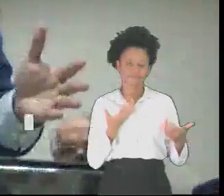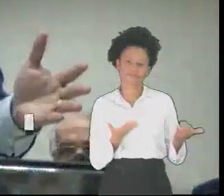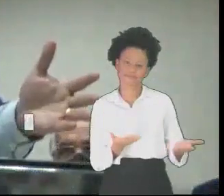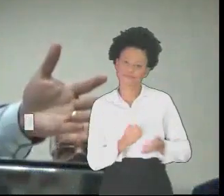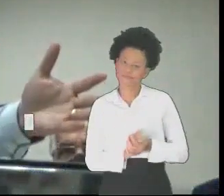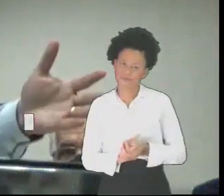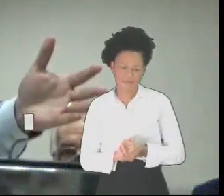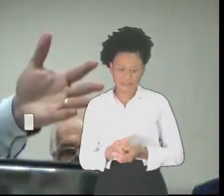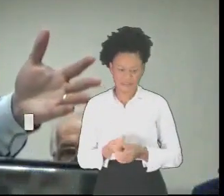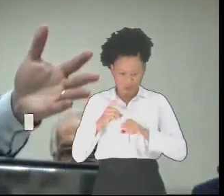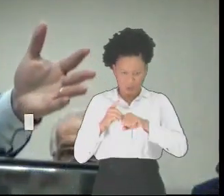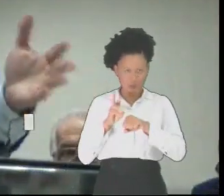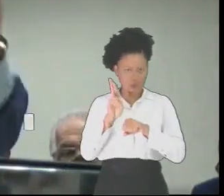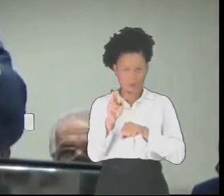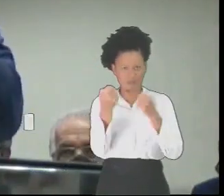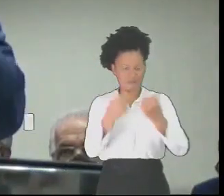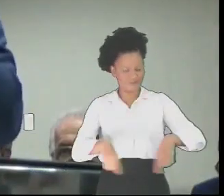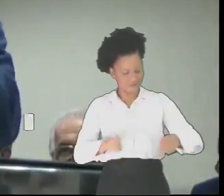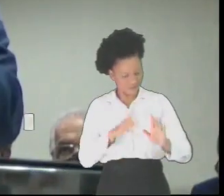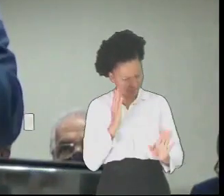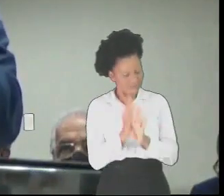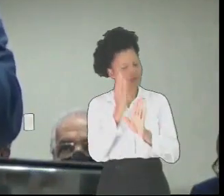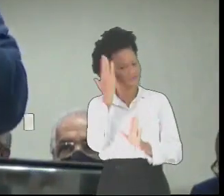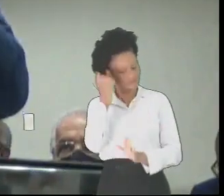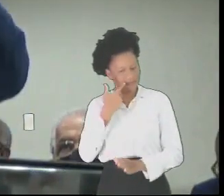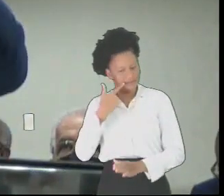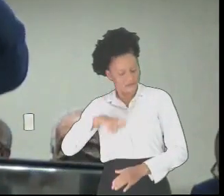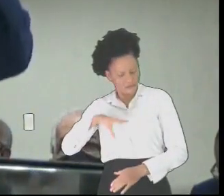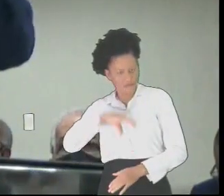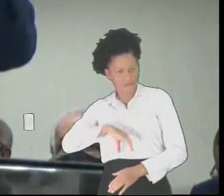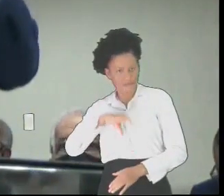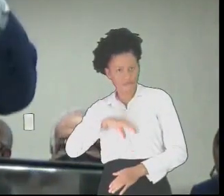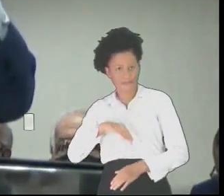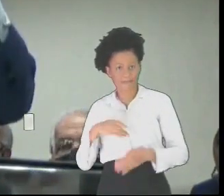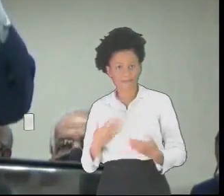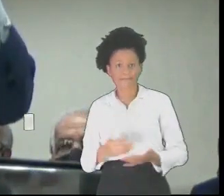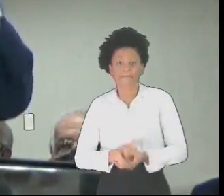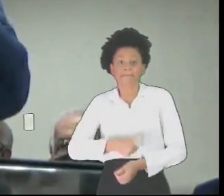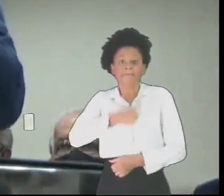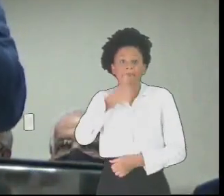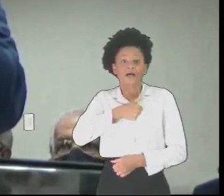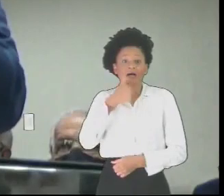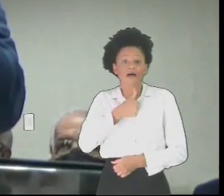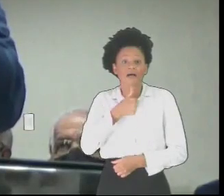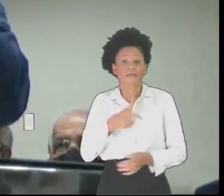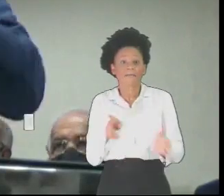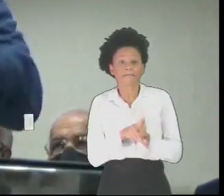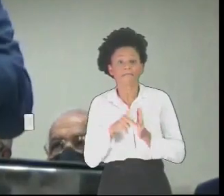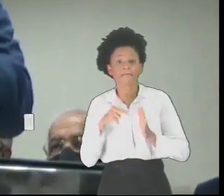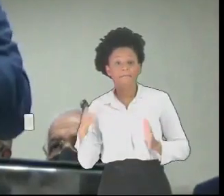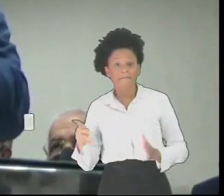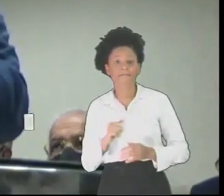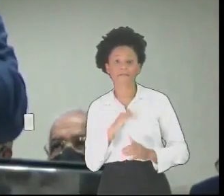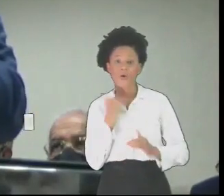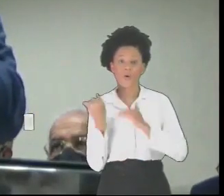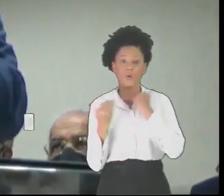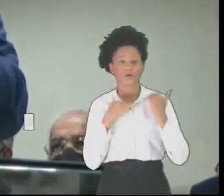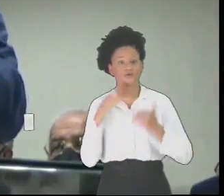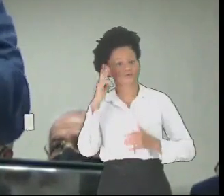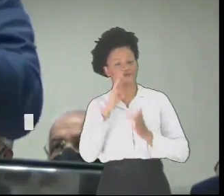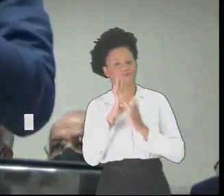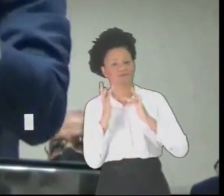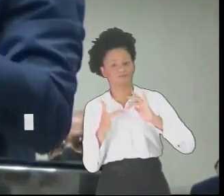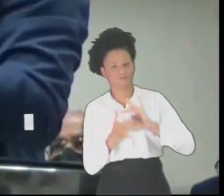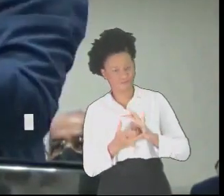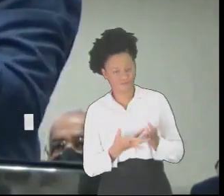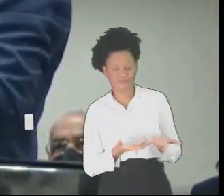primário. Quando é que vai acontecer isso? Ressuscitarão primeiro. Os que morreram em Cristo. Não, é